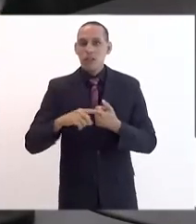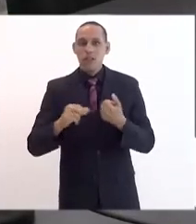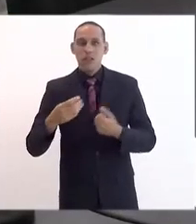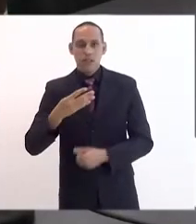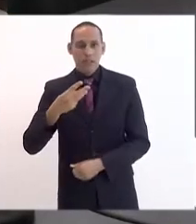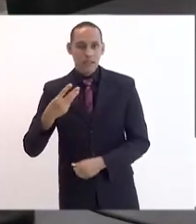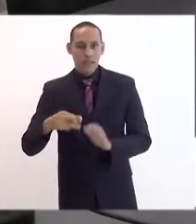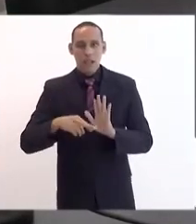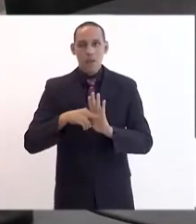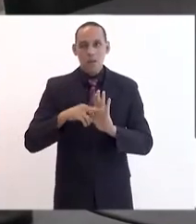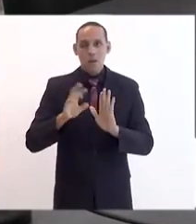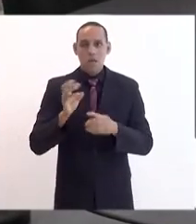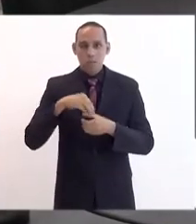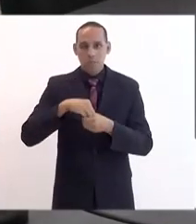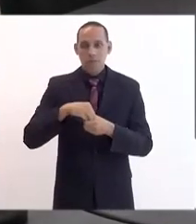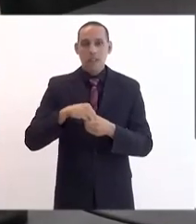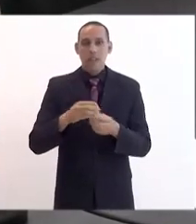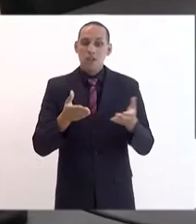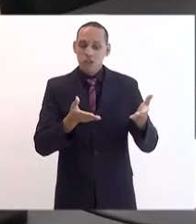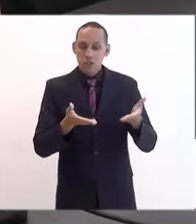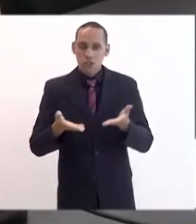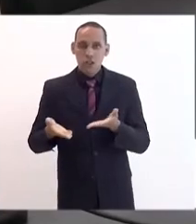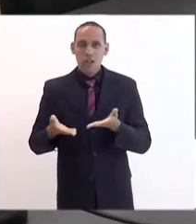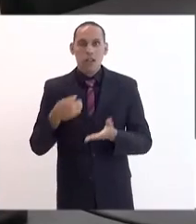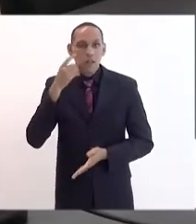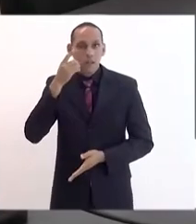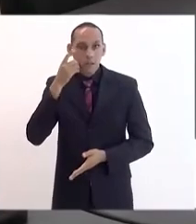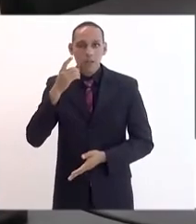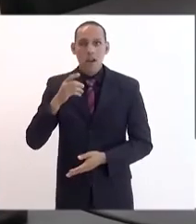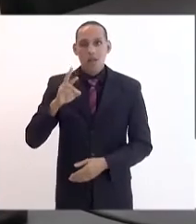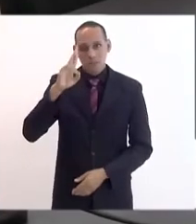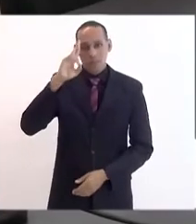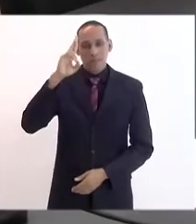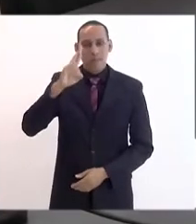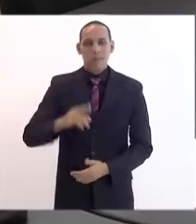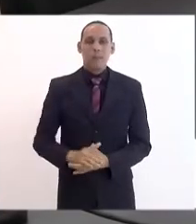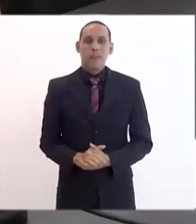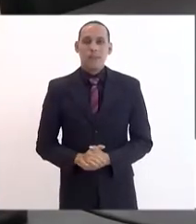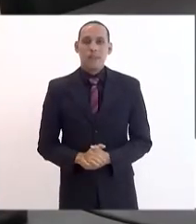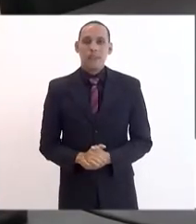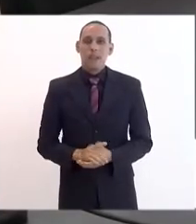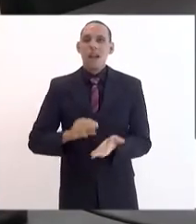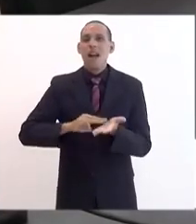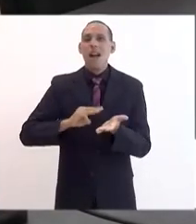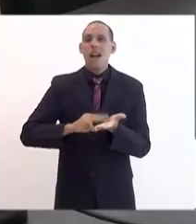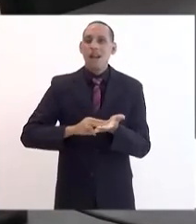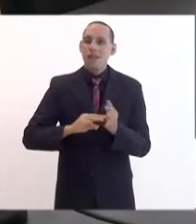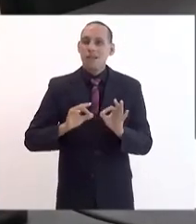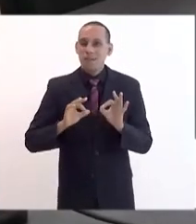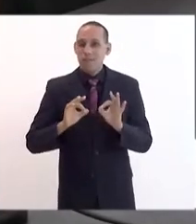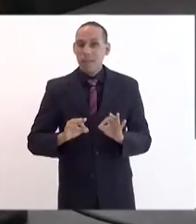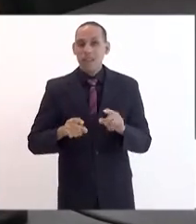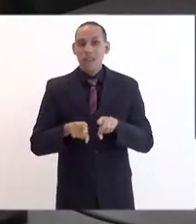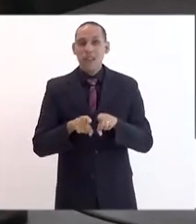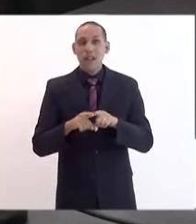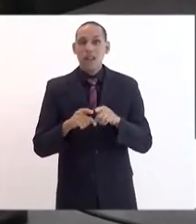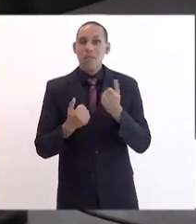regimento interno. Convoco os senhores deputados titulares, membros efetivos e